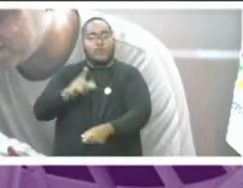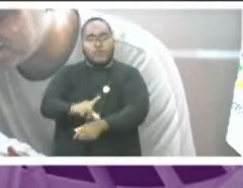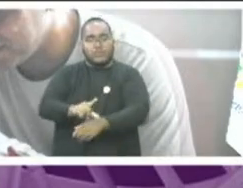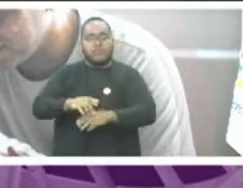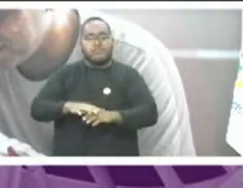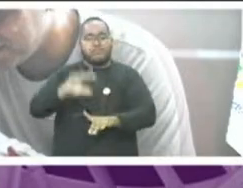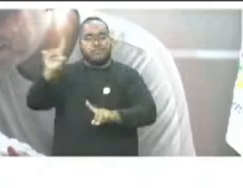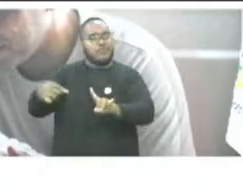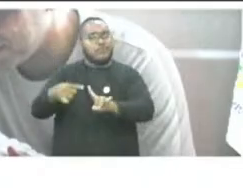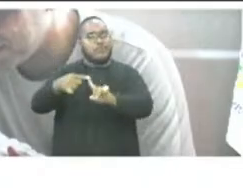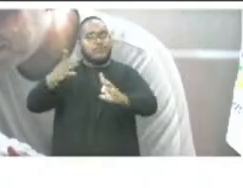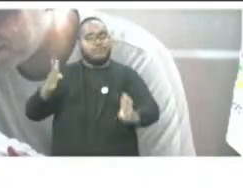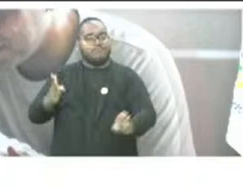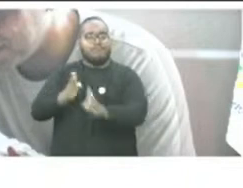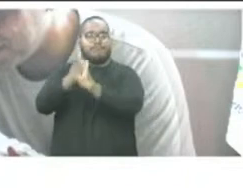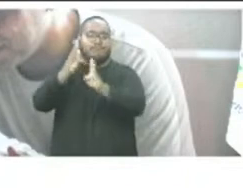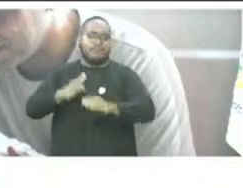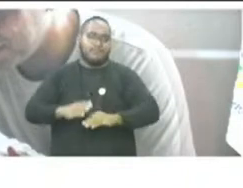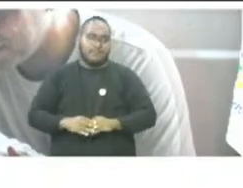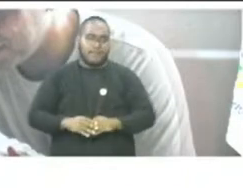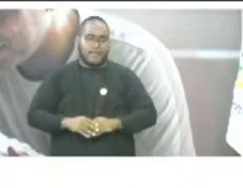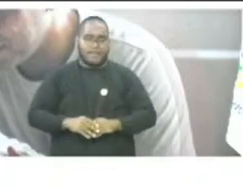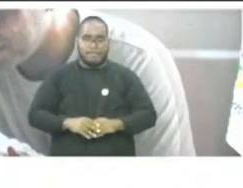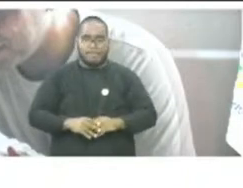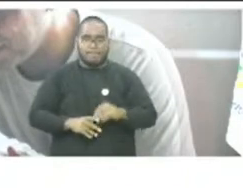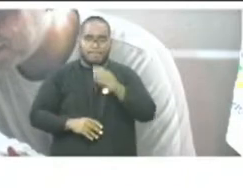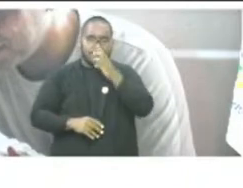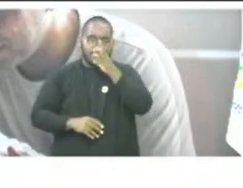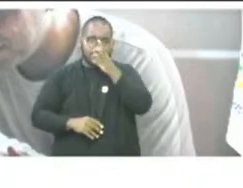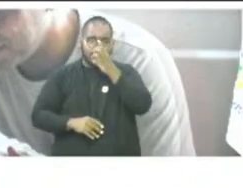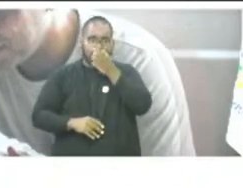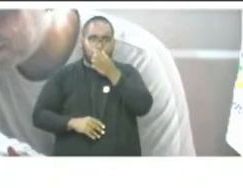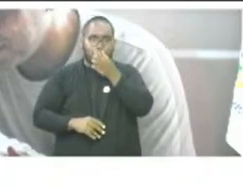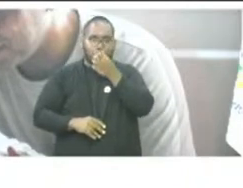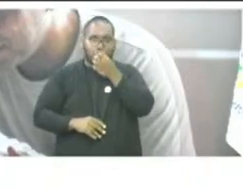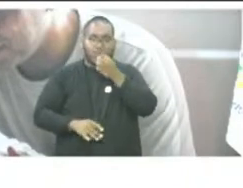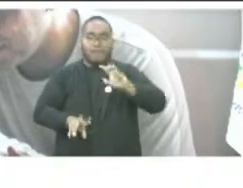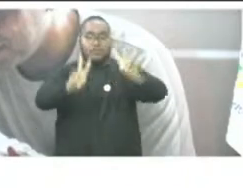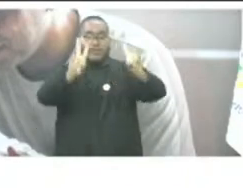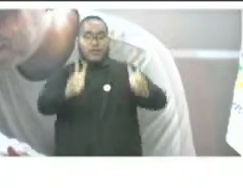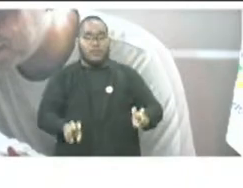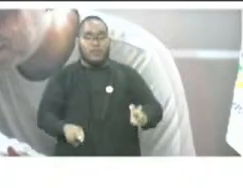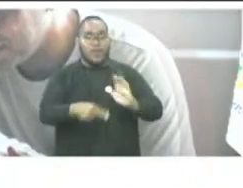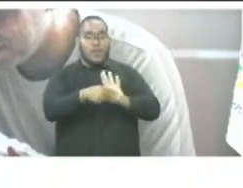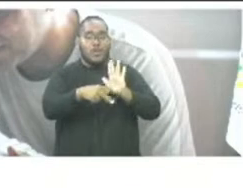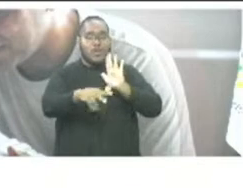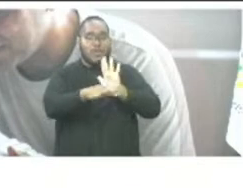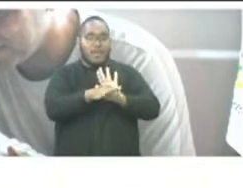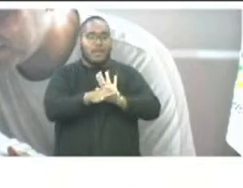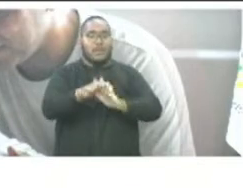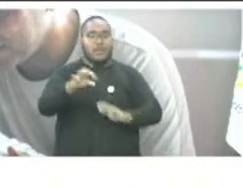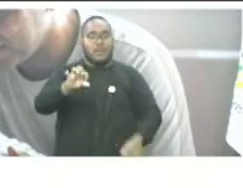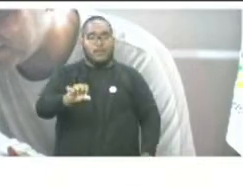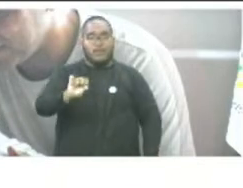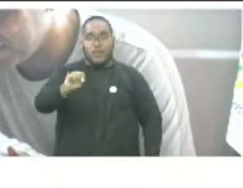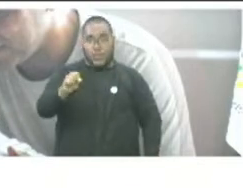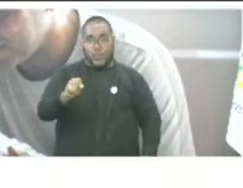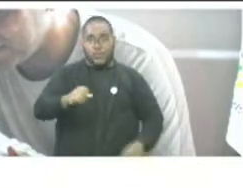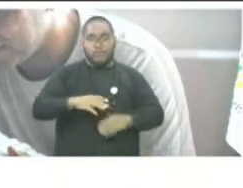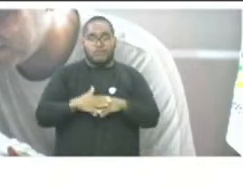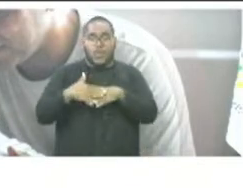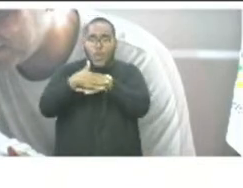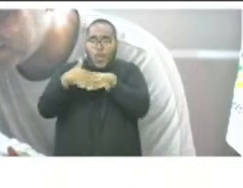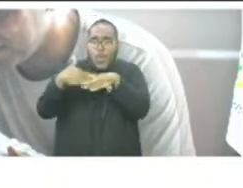de desenvolvimento. E aí a gente começa falando sobre a nota técnica do contato pele a pele. E eu